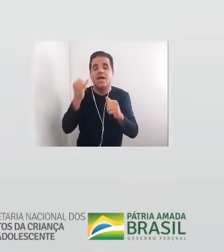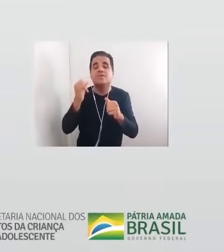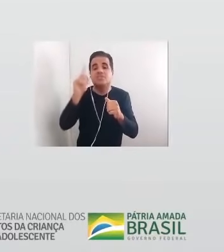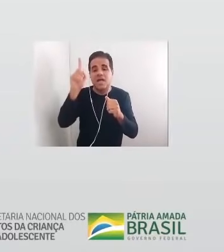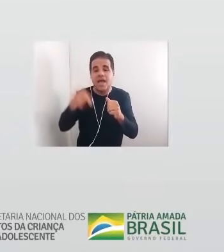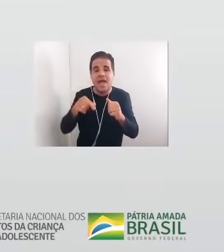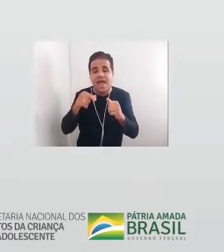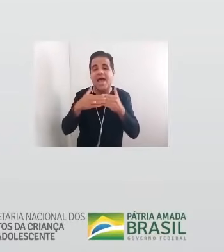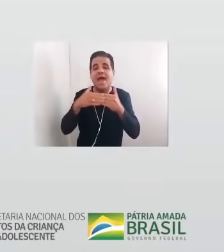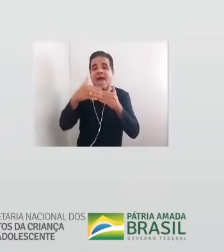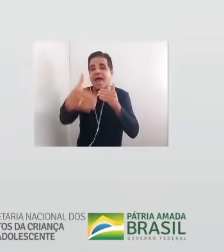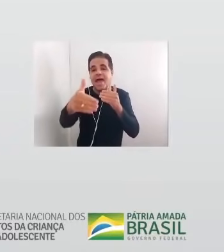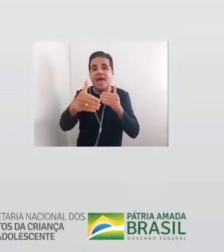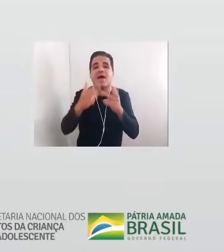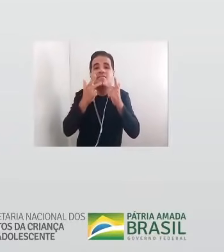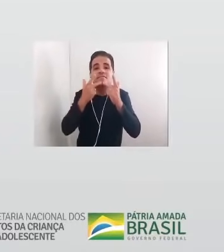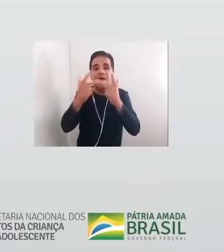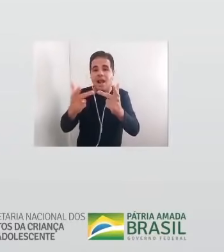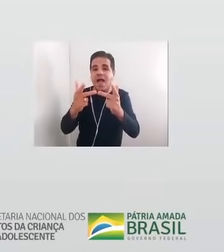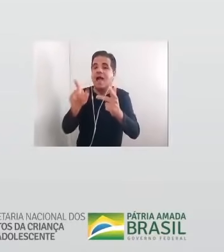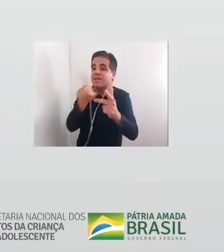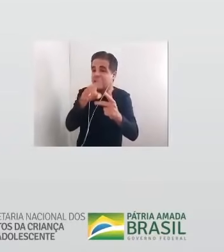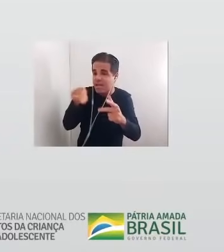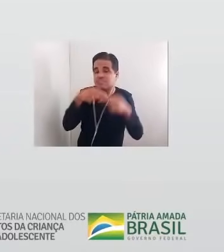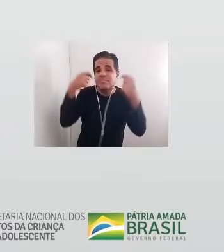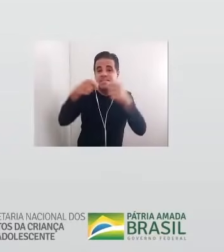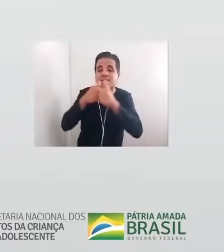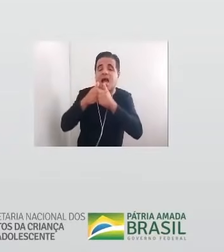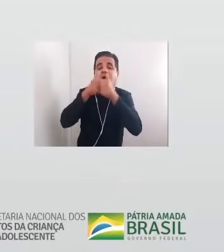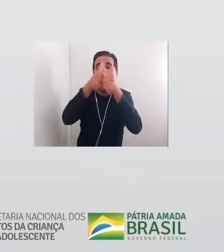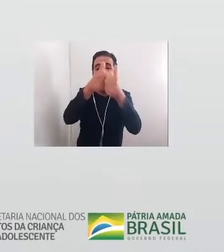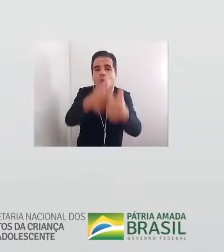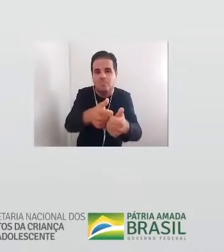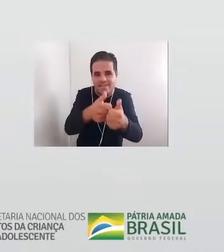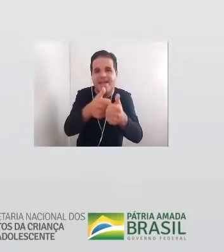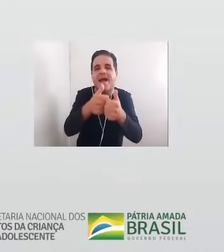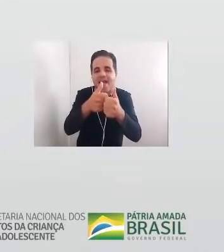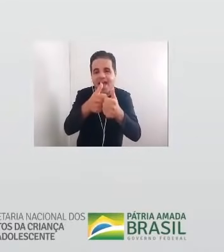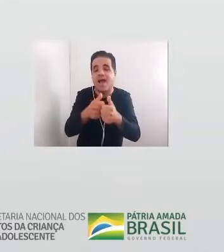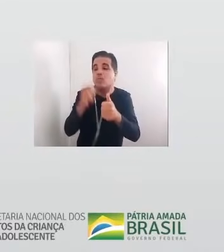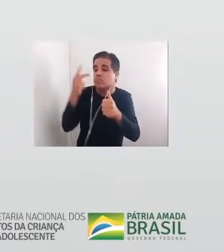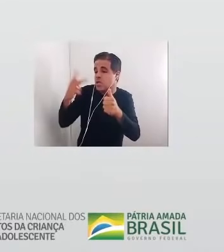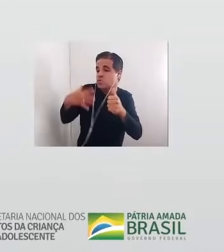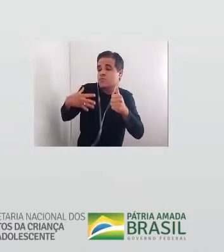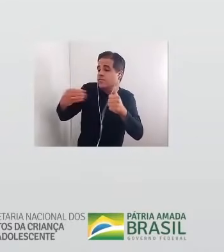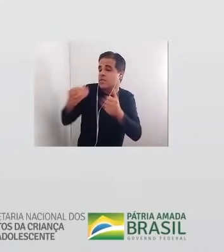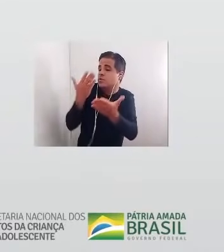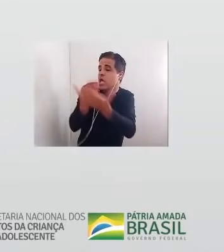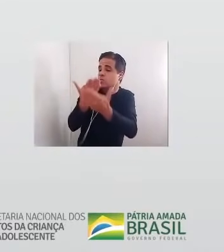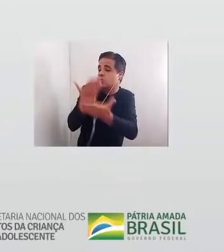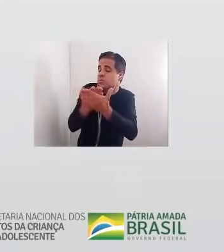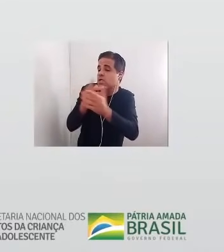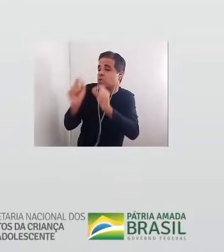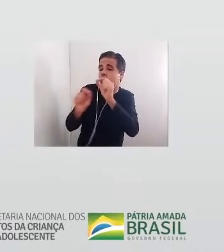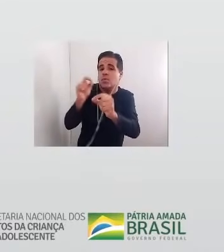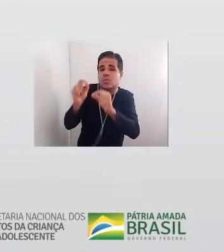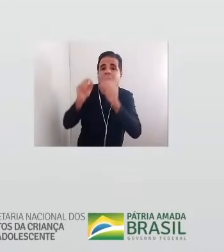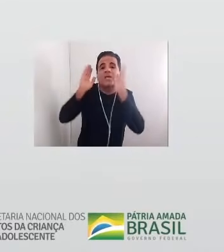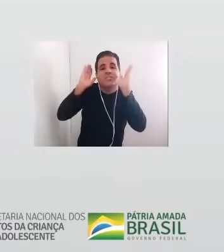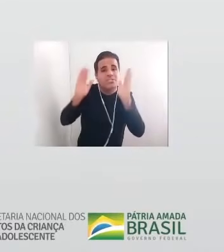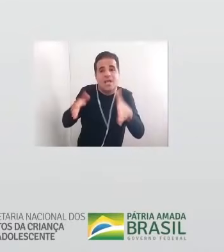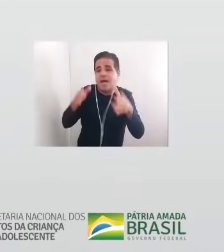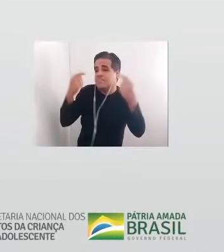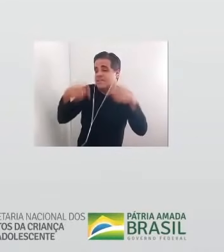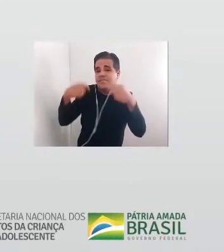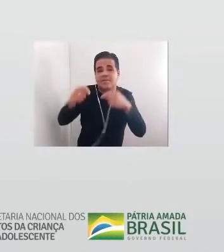importante dizer que eles devem acompanhar com regularidade o que os seus filhos estudam na escola. Isso já deveria acontecer